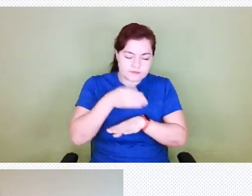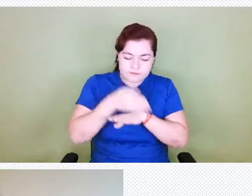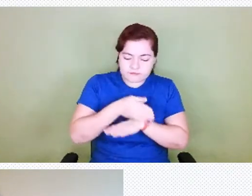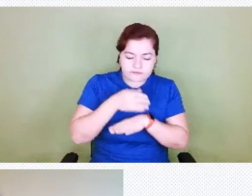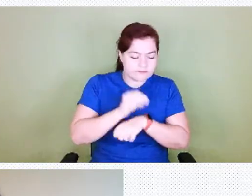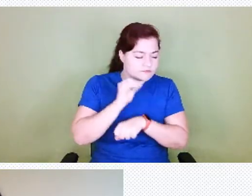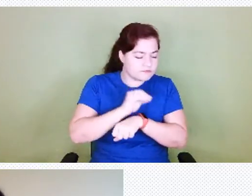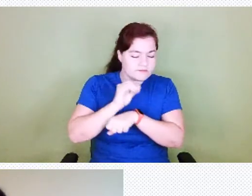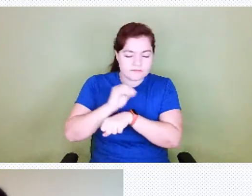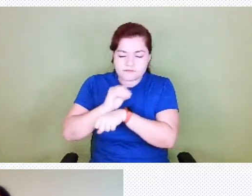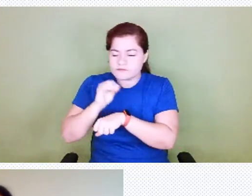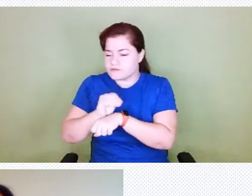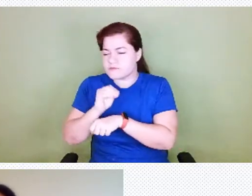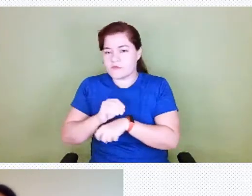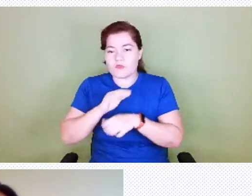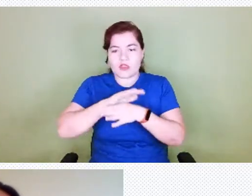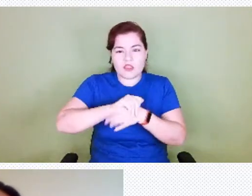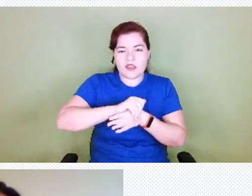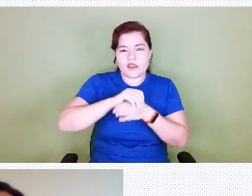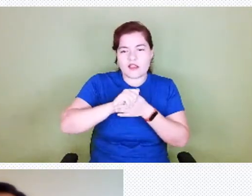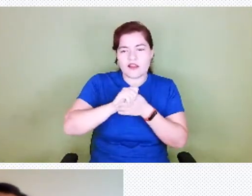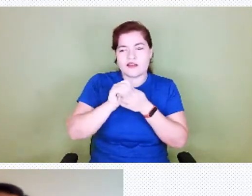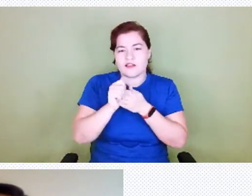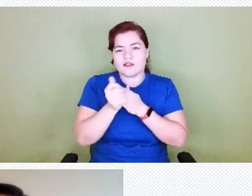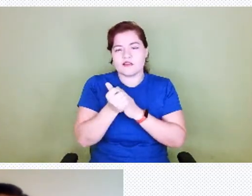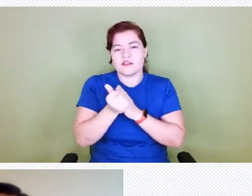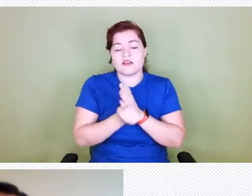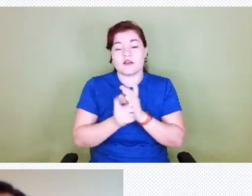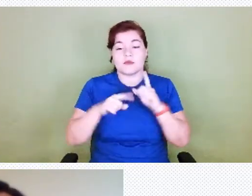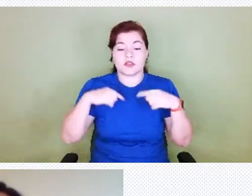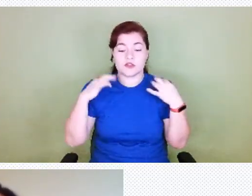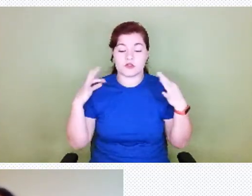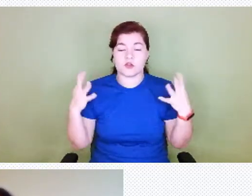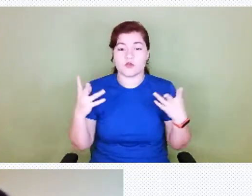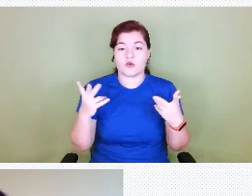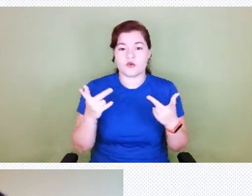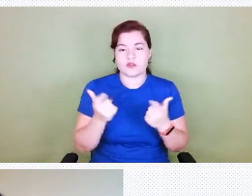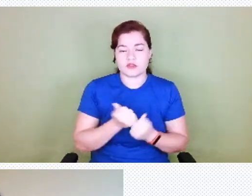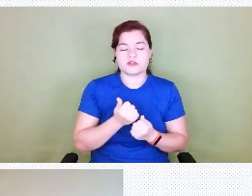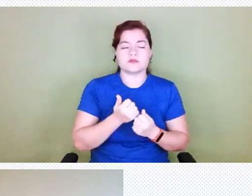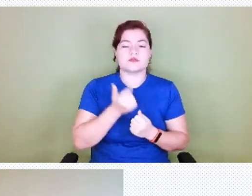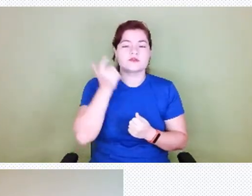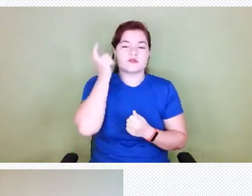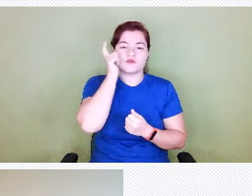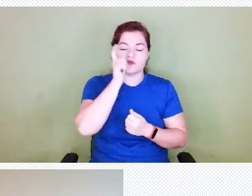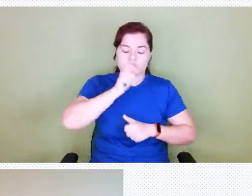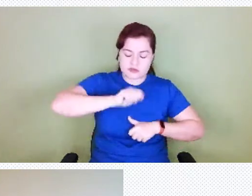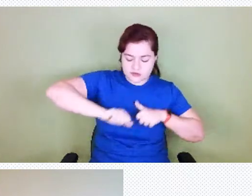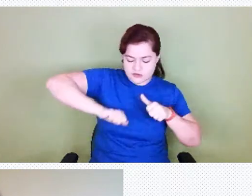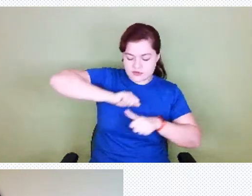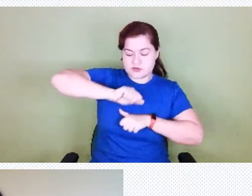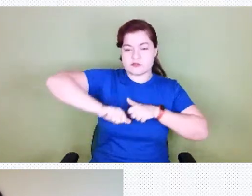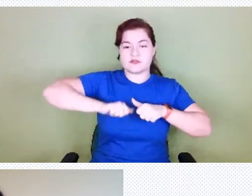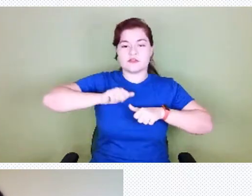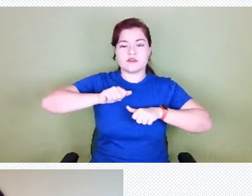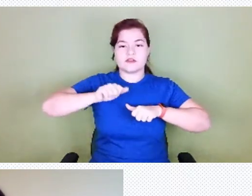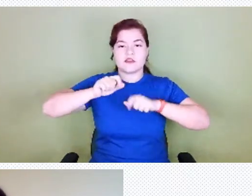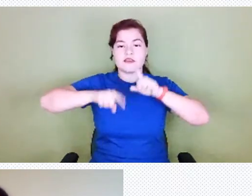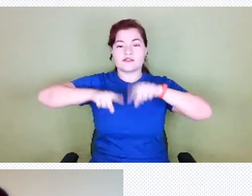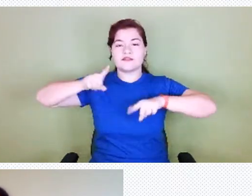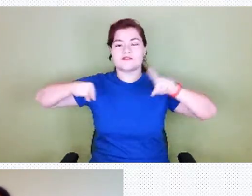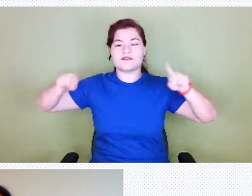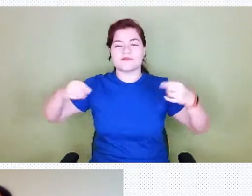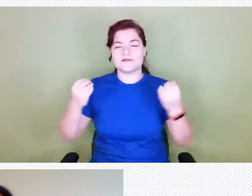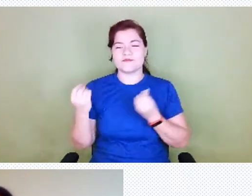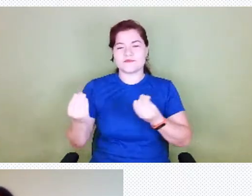equipassem dos instrumentos valiosos para o ministério que lhe estava reservado. Jesus conseguia ser